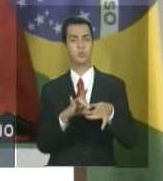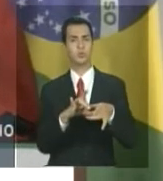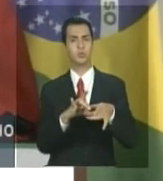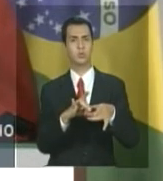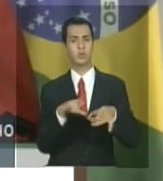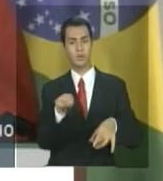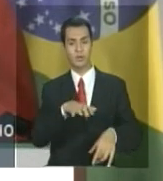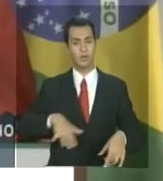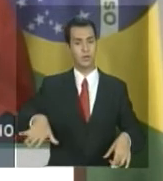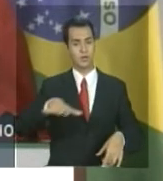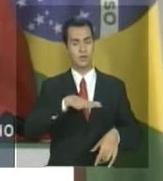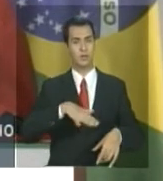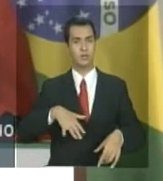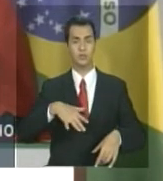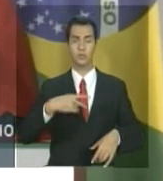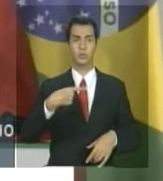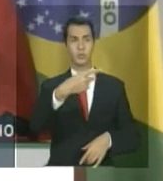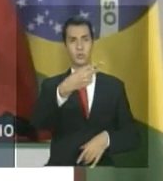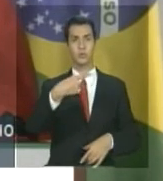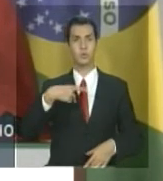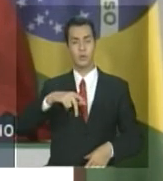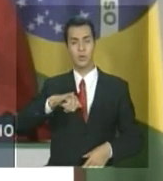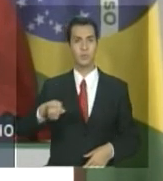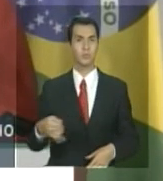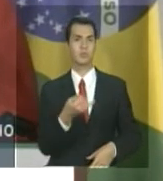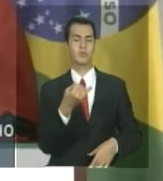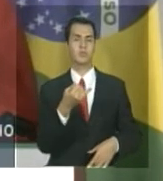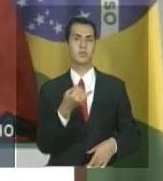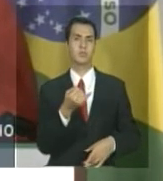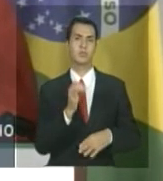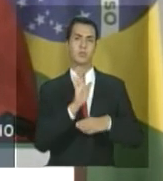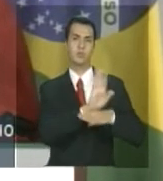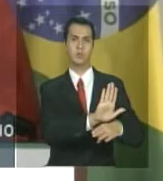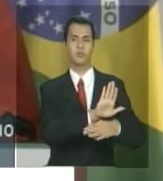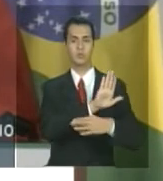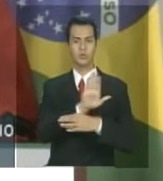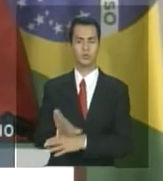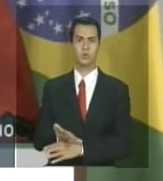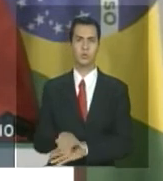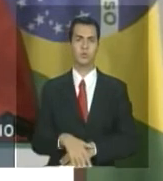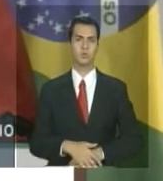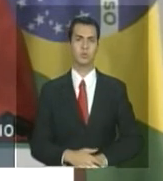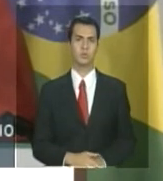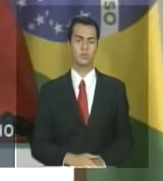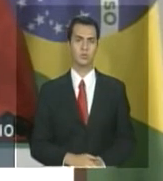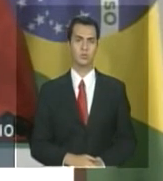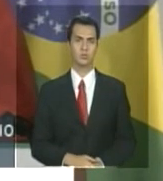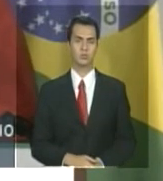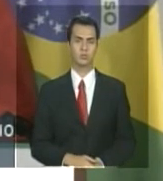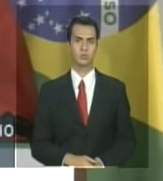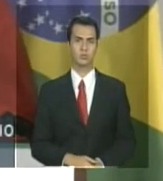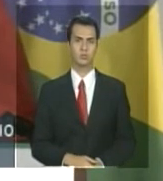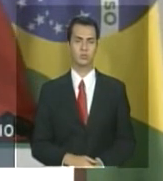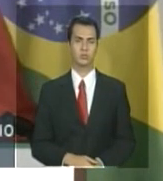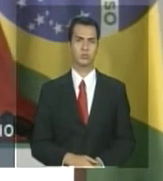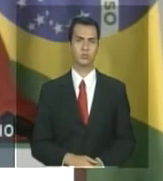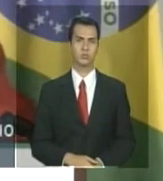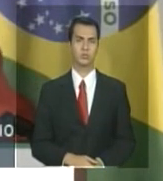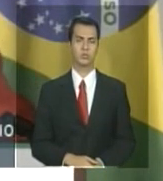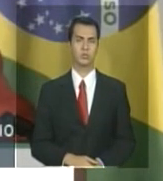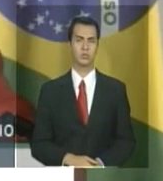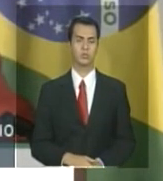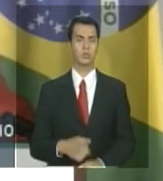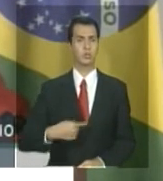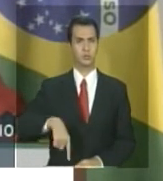em que todas as partes tenham algo a contribuir e a ganhar. Nós acreditamos que a